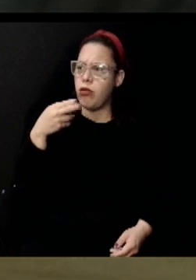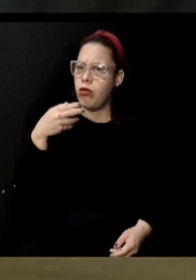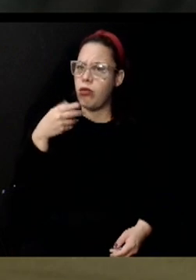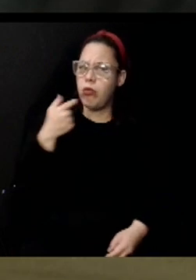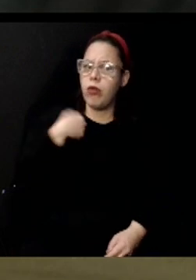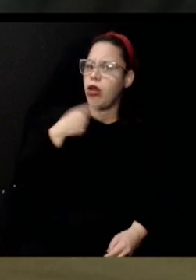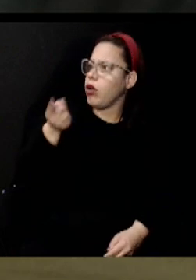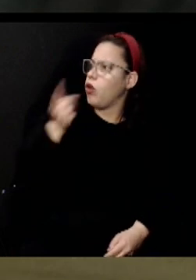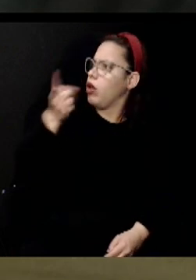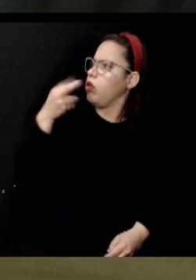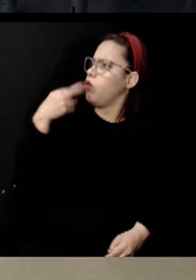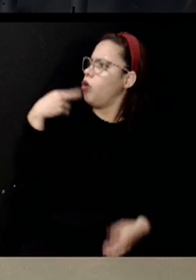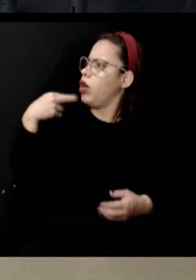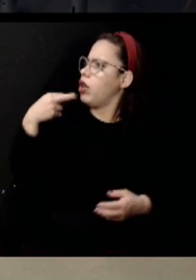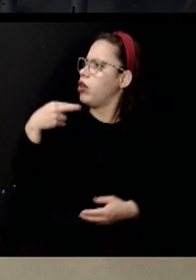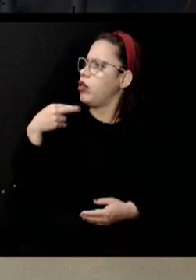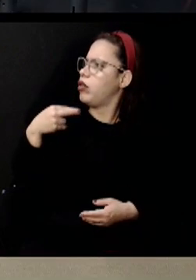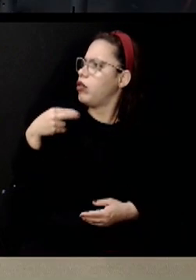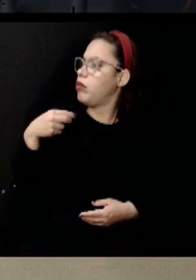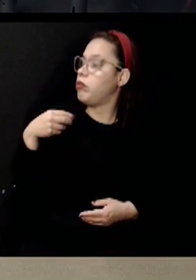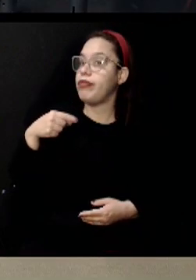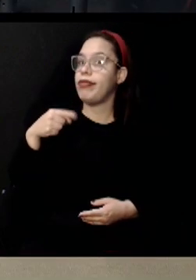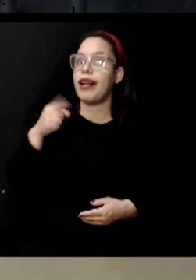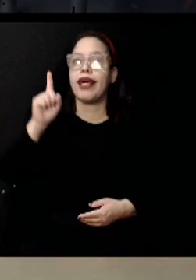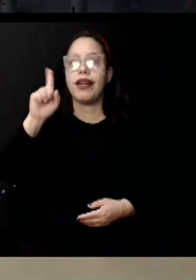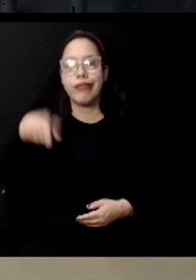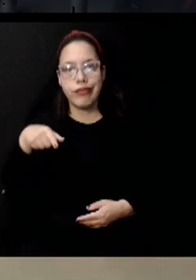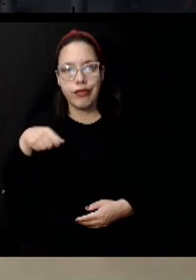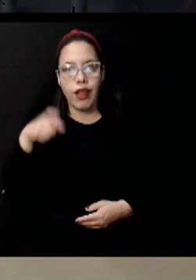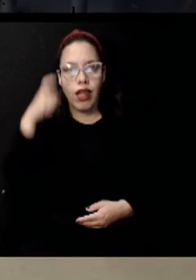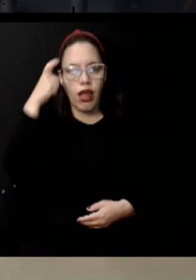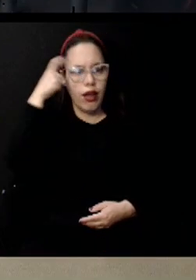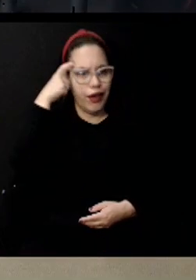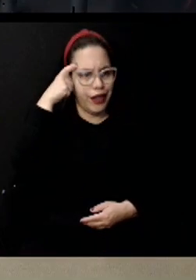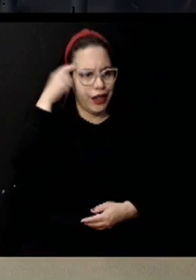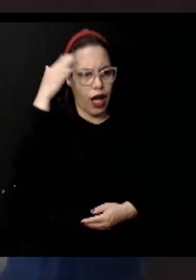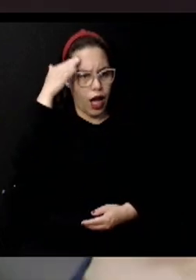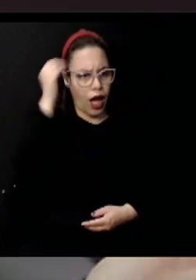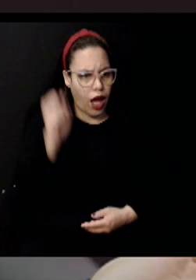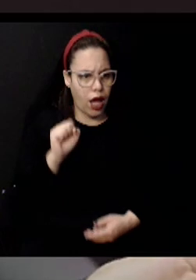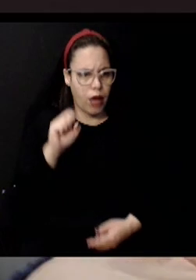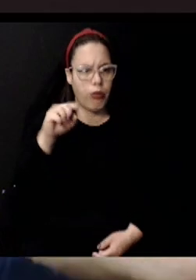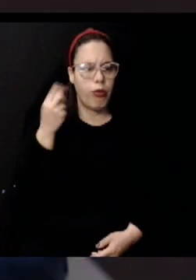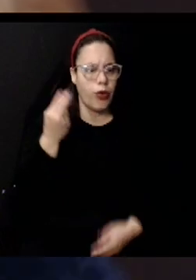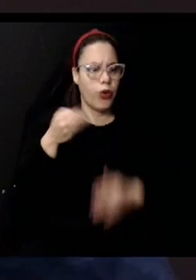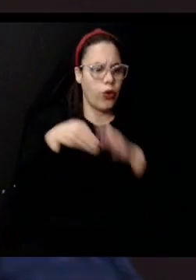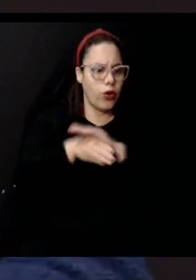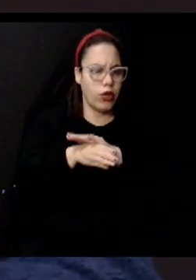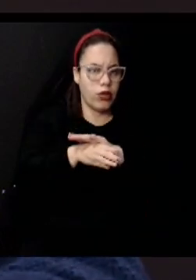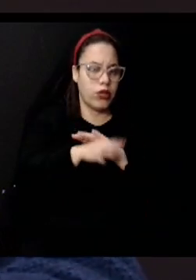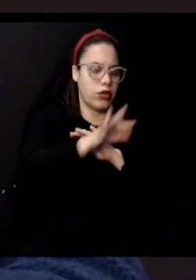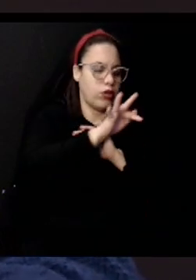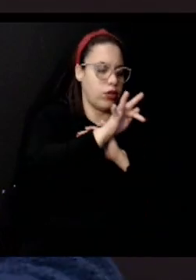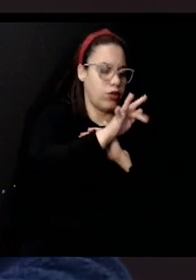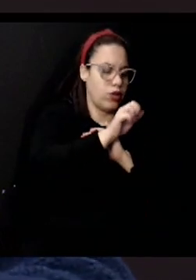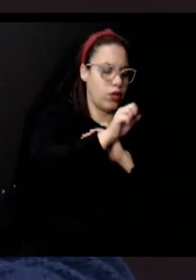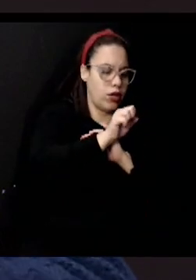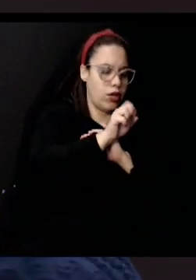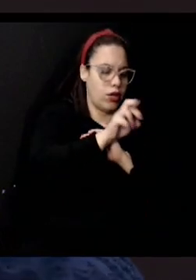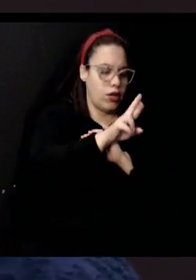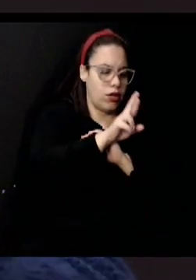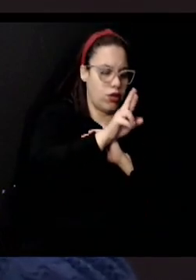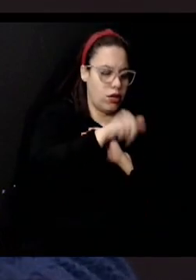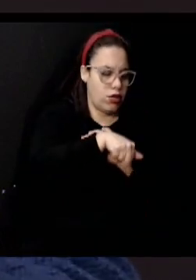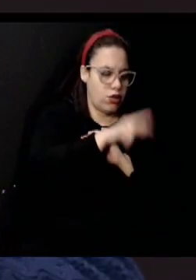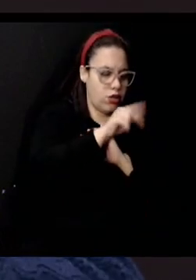reclamando", mas no fundo ela está reclamando, é inconsciente, a gente acostuma. Sim, é o que a Fernanda muito bem falou também, né, a respeito do